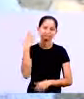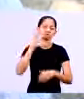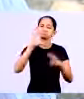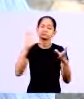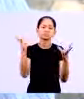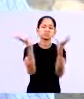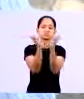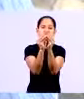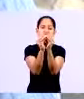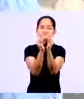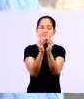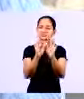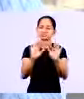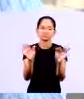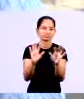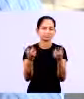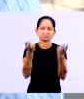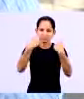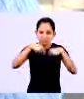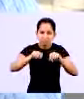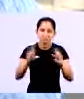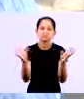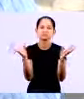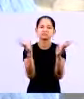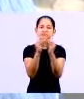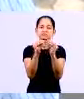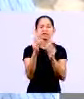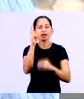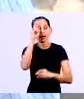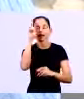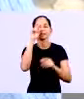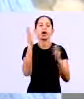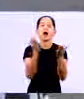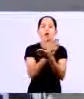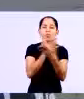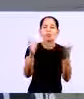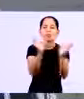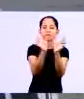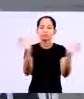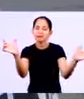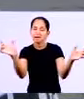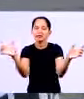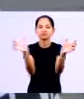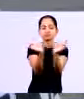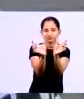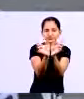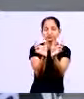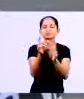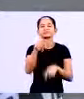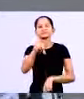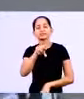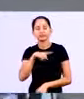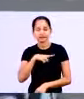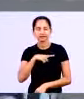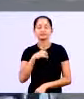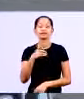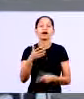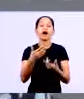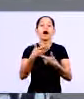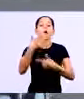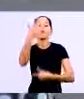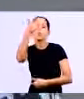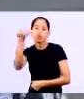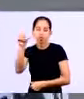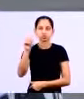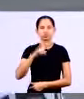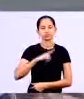tudo junto, né? Contraproducente, por exemplo, que era separado, agora é junto. Se eu não me engano, a questão de tongo aberto, né,